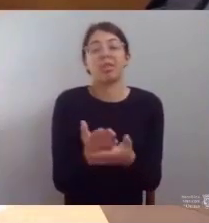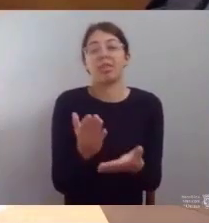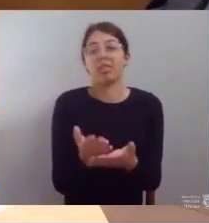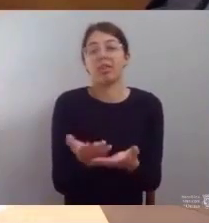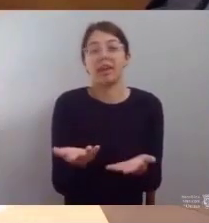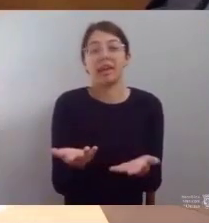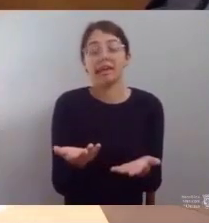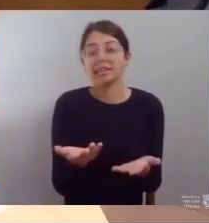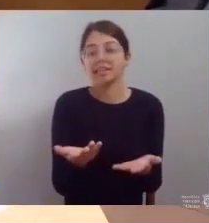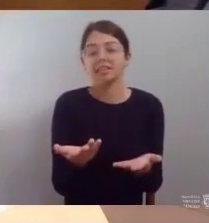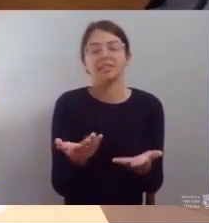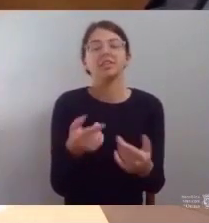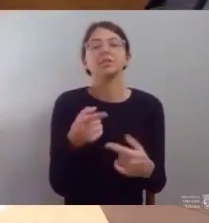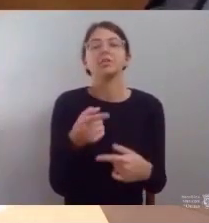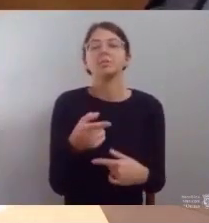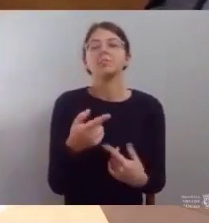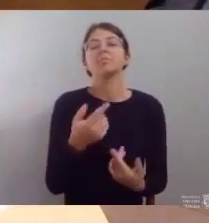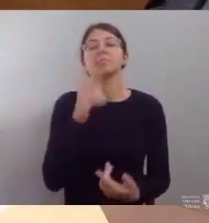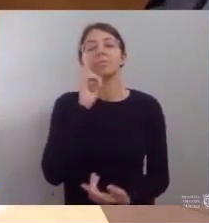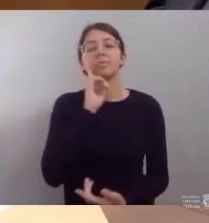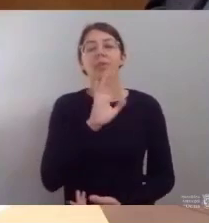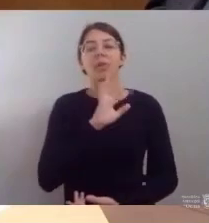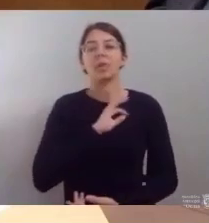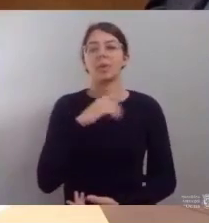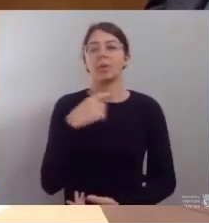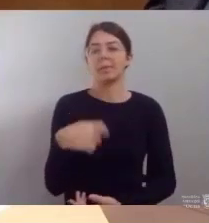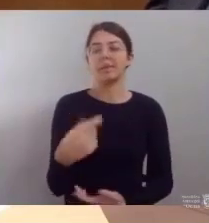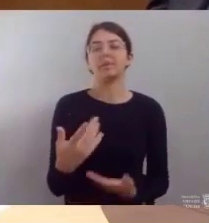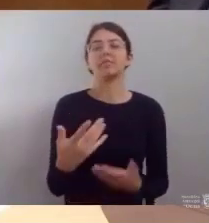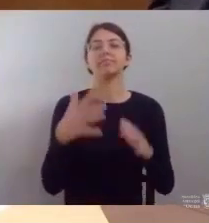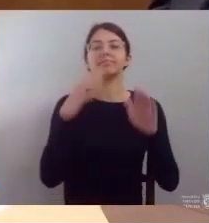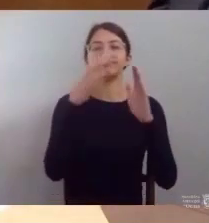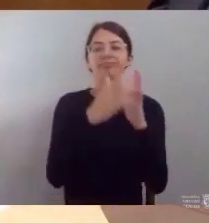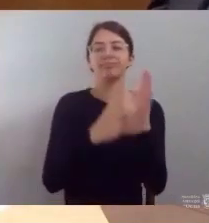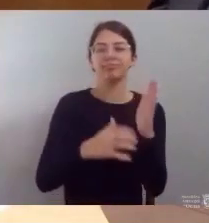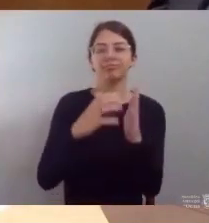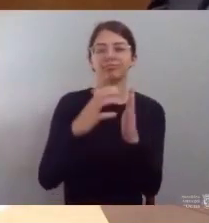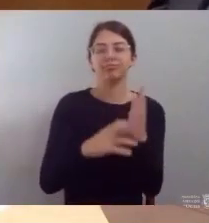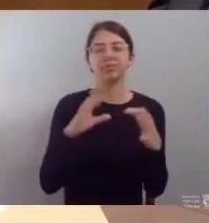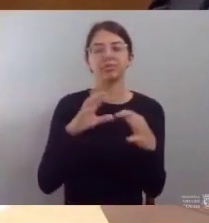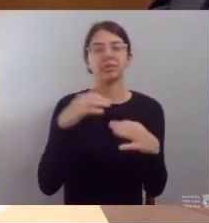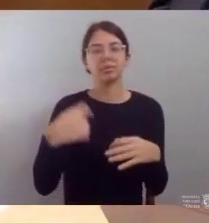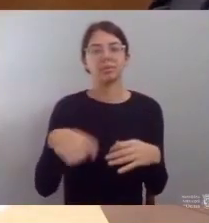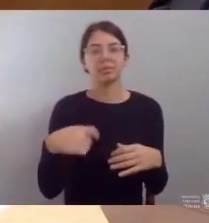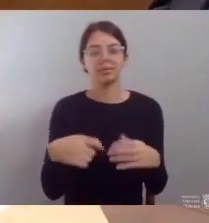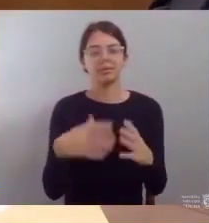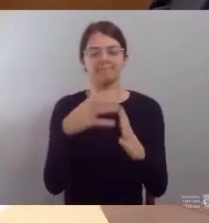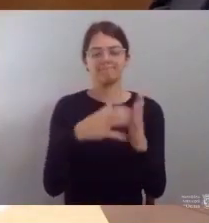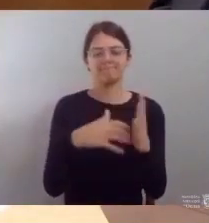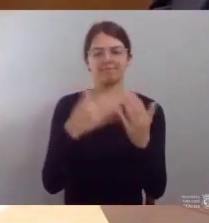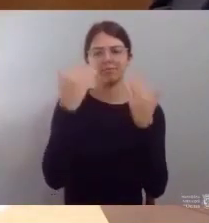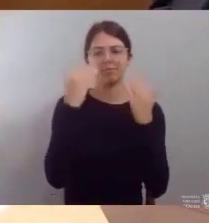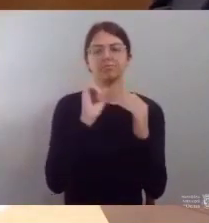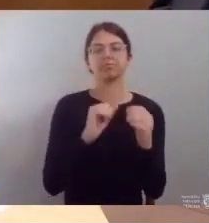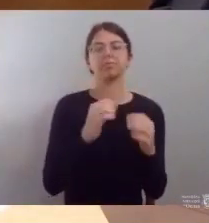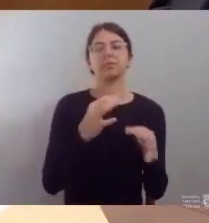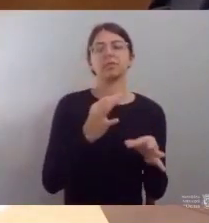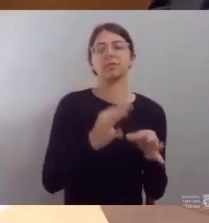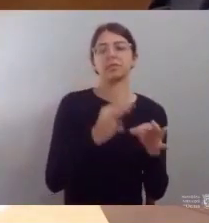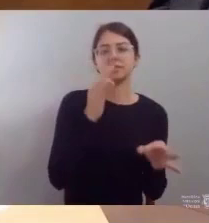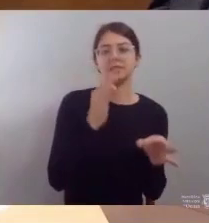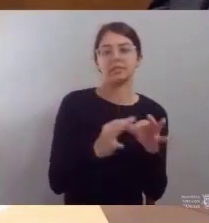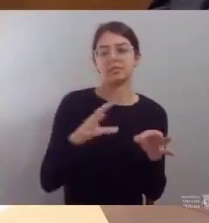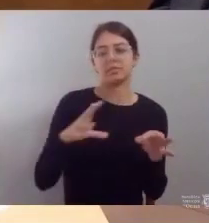Sr. Presidente, debruçamos-nos hoje sobre a informação escrita do Sr. Presidente da Câmara relativa ao período temporal entre setembro e novembro do corrente